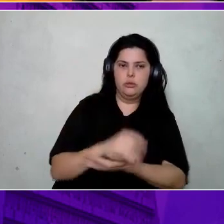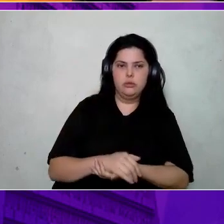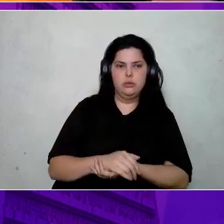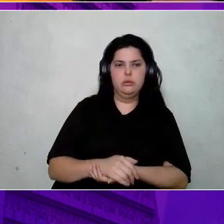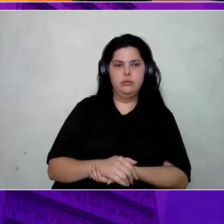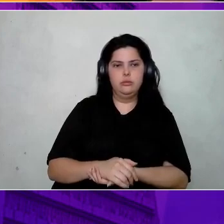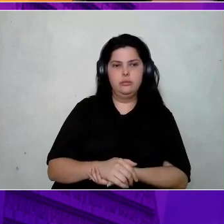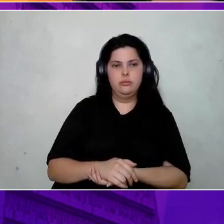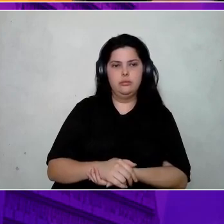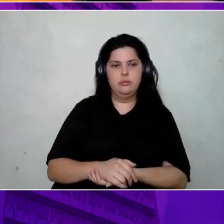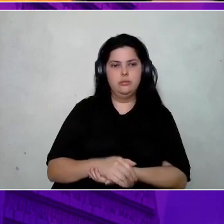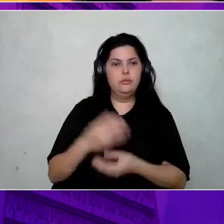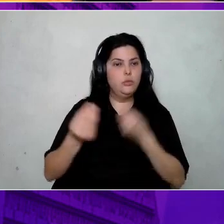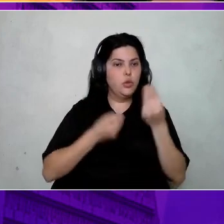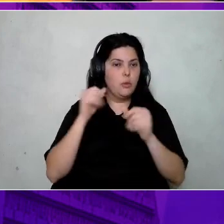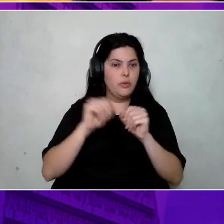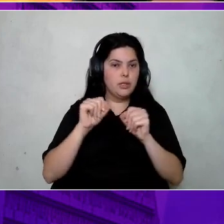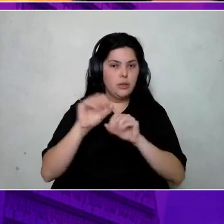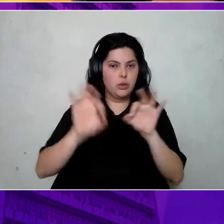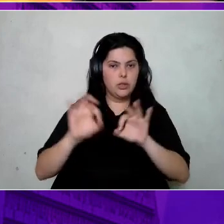isso?